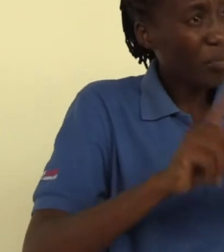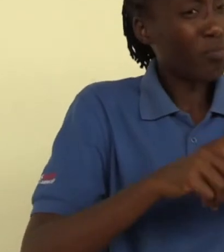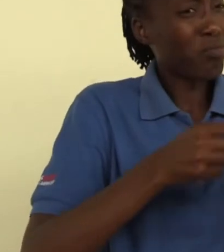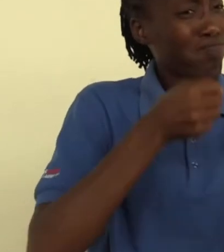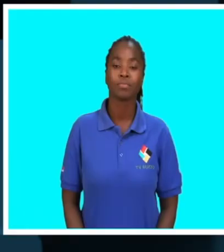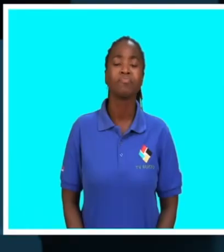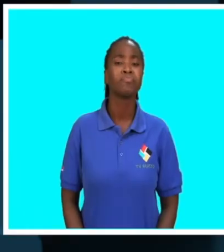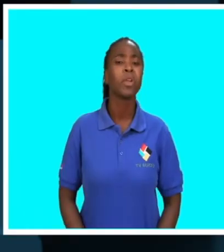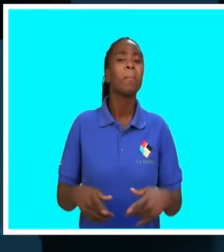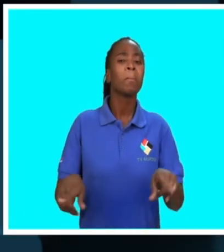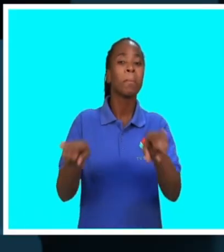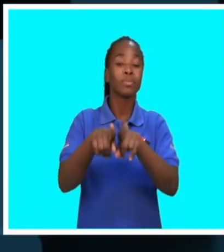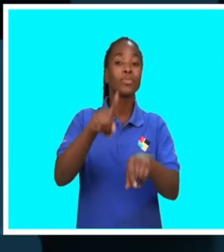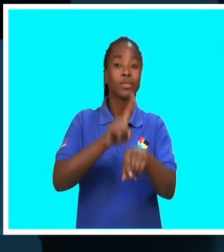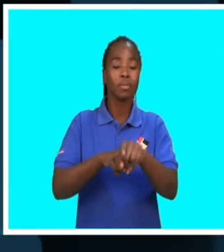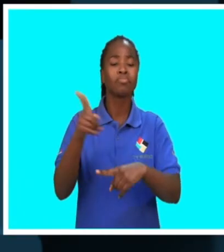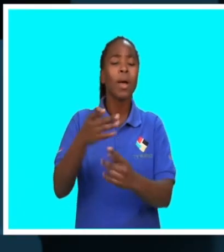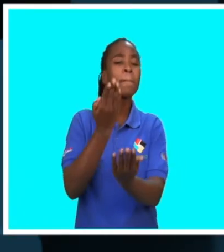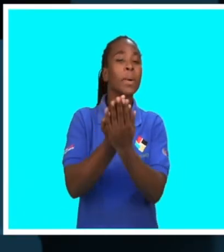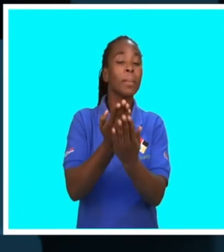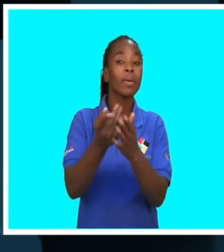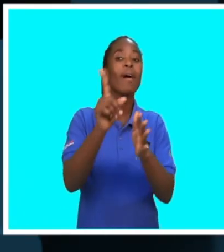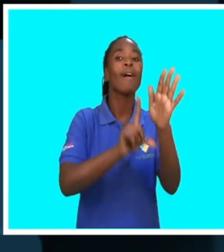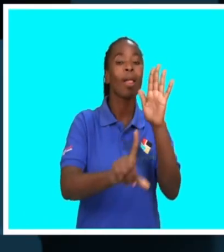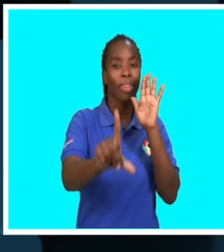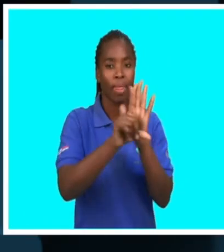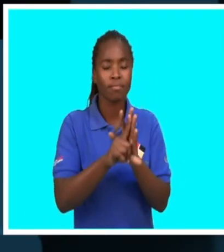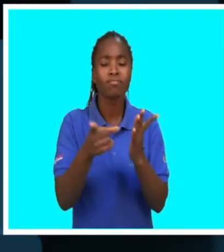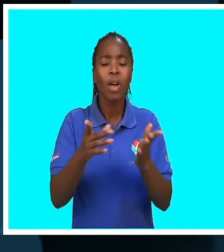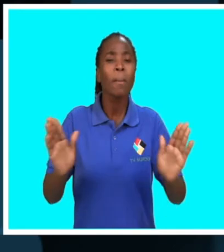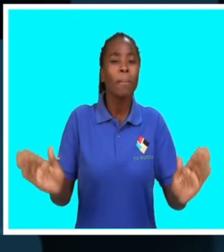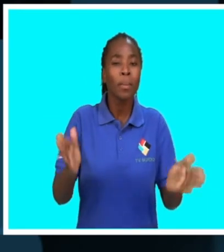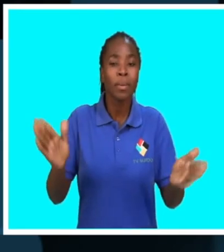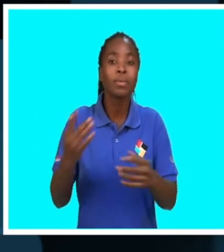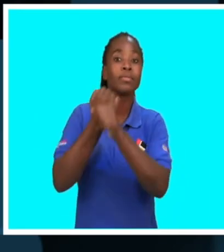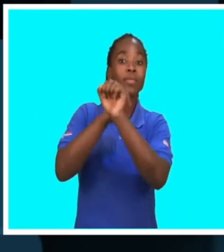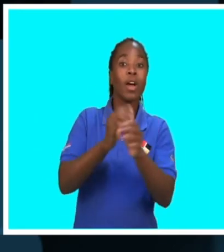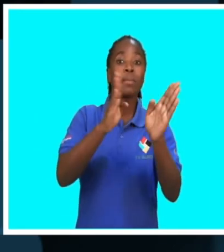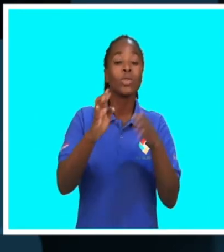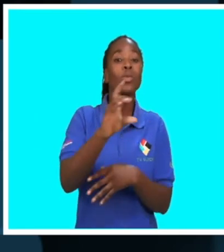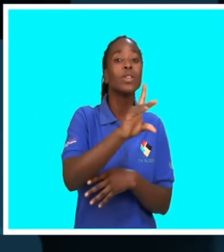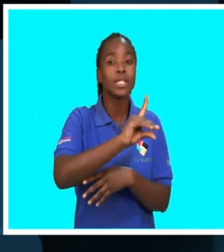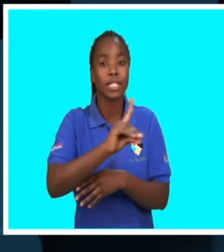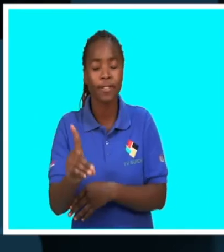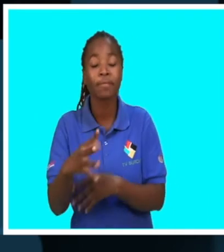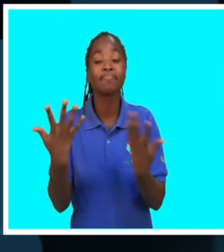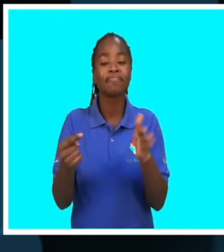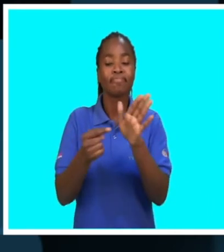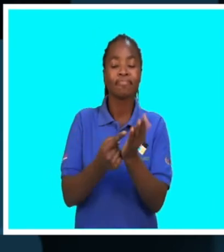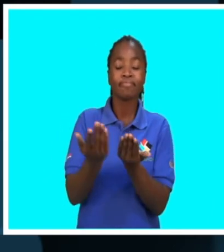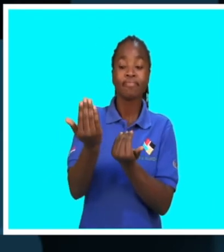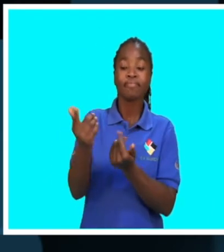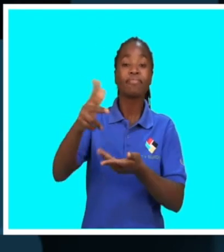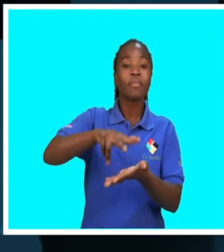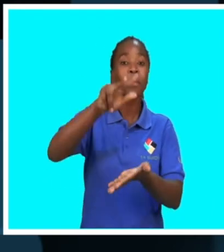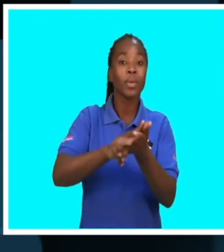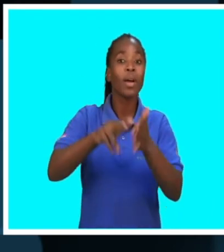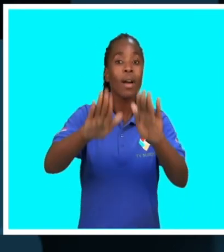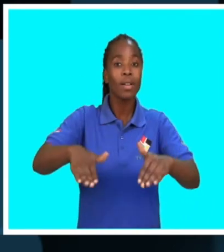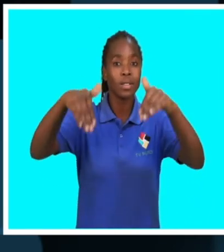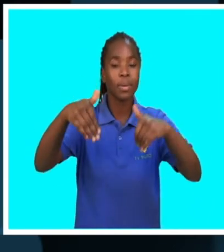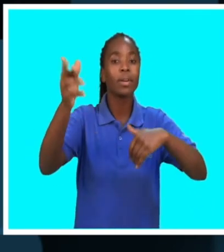grafia Braille. Em paralelo, a proposta de lei de promoção e proteção da pessoa com deficiência aguarda a